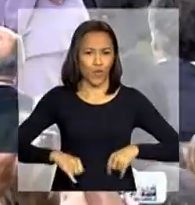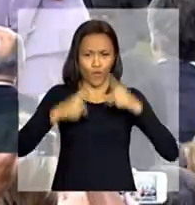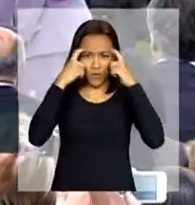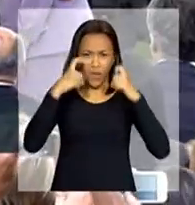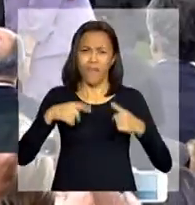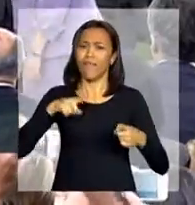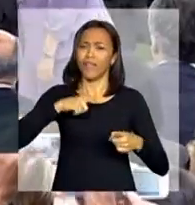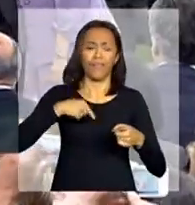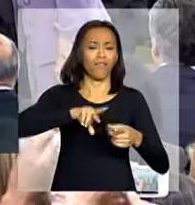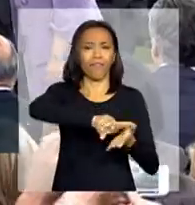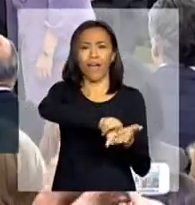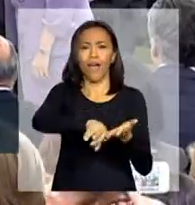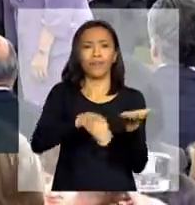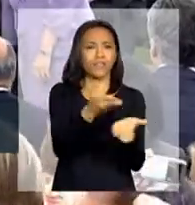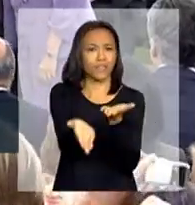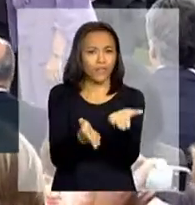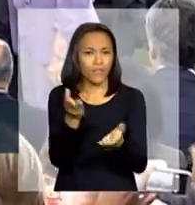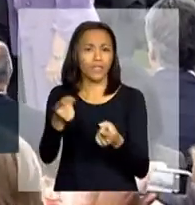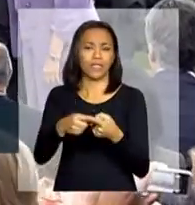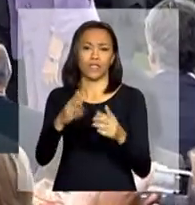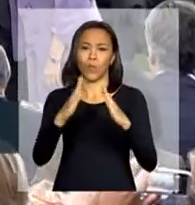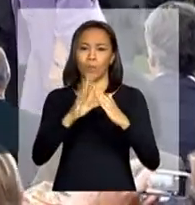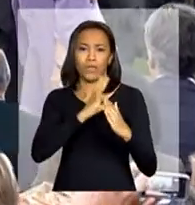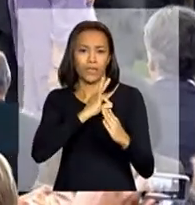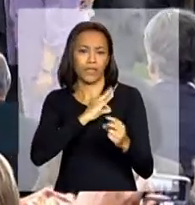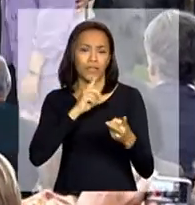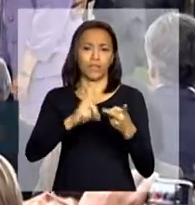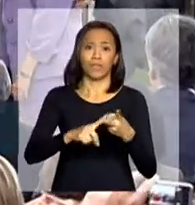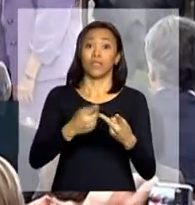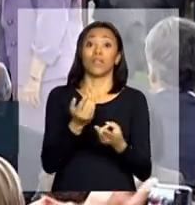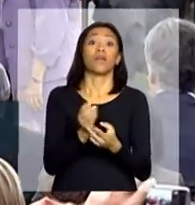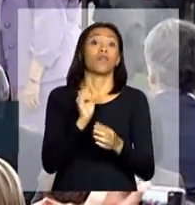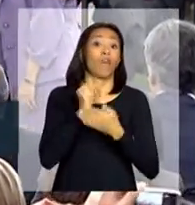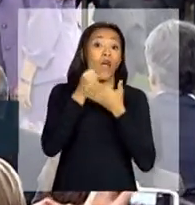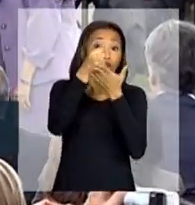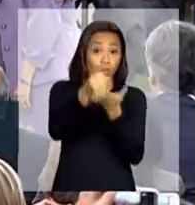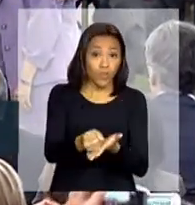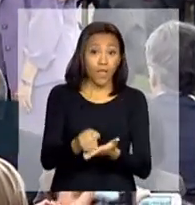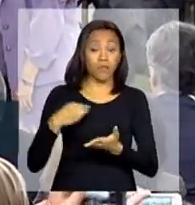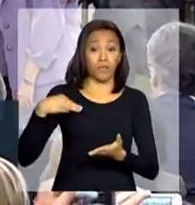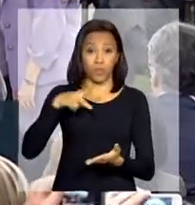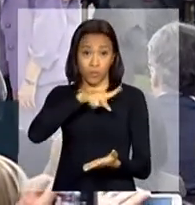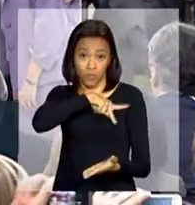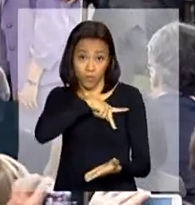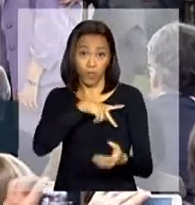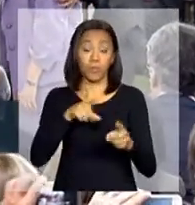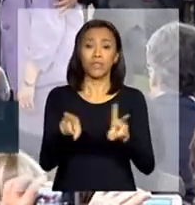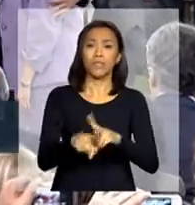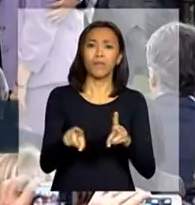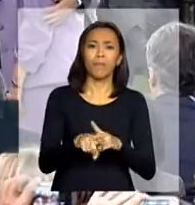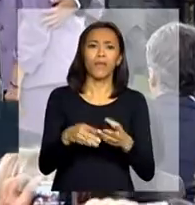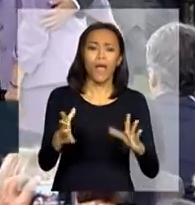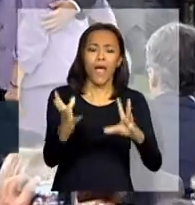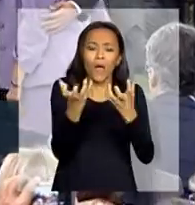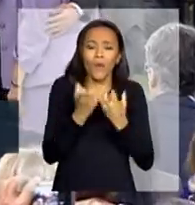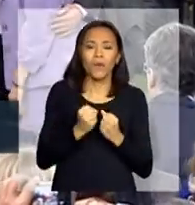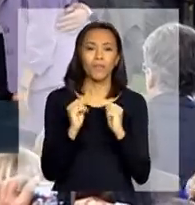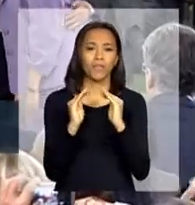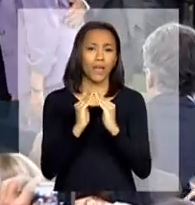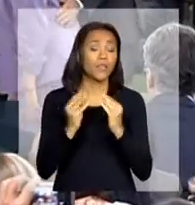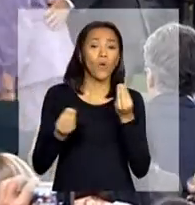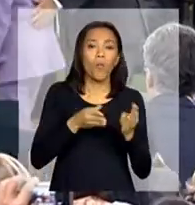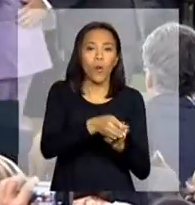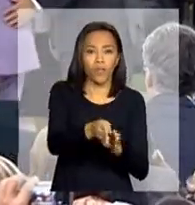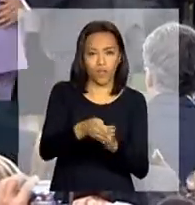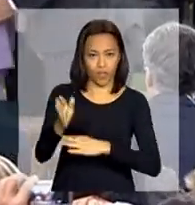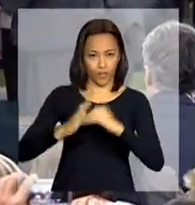diversos serviços públicos como delegacia especializada ajuizado defensoria e ministério público alojamentos e